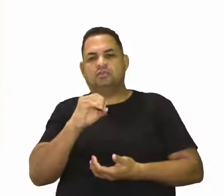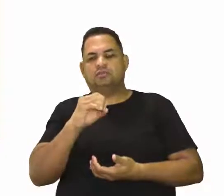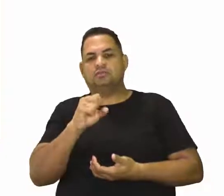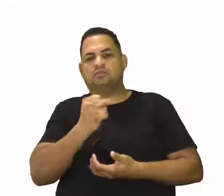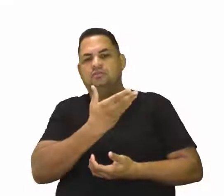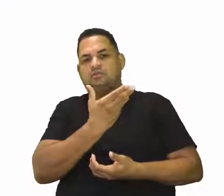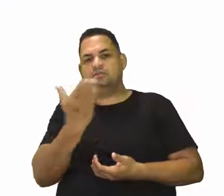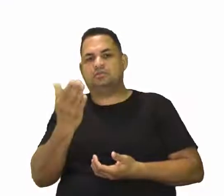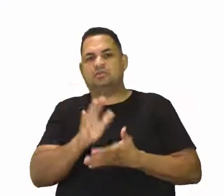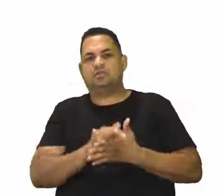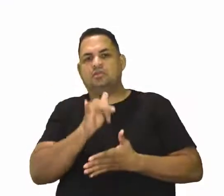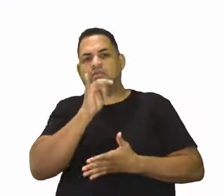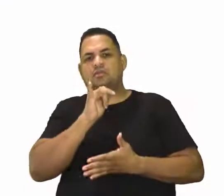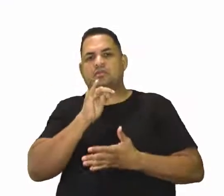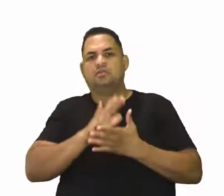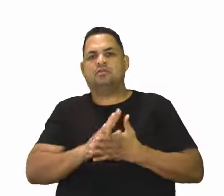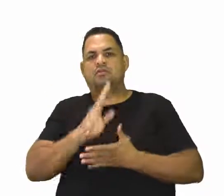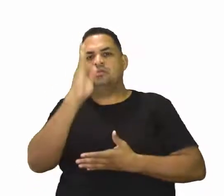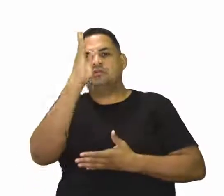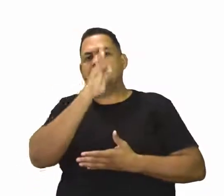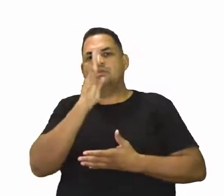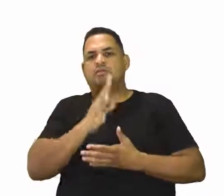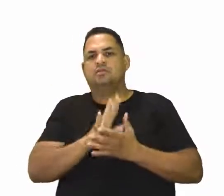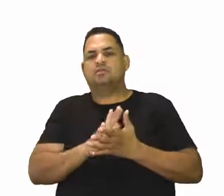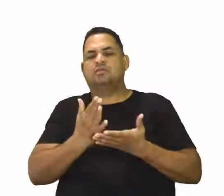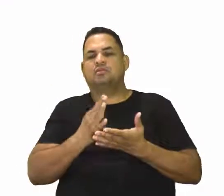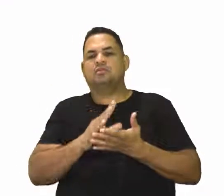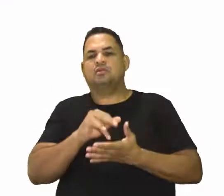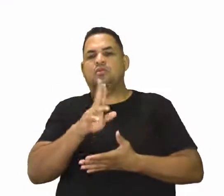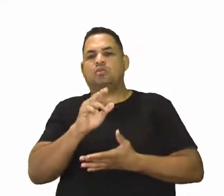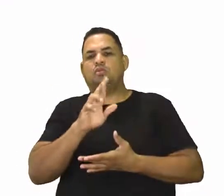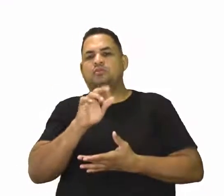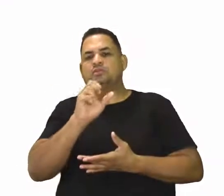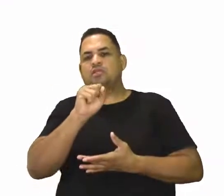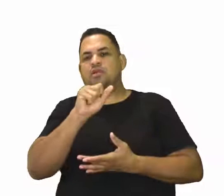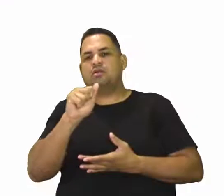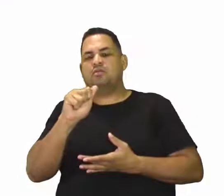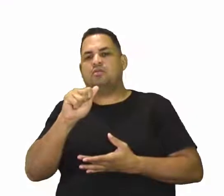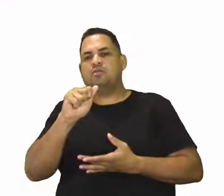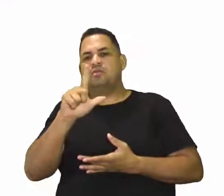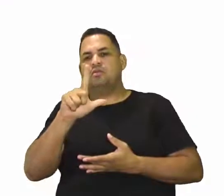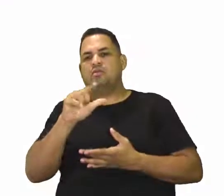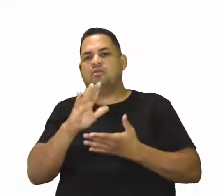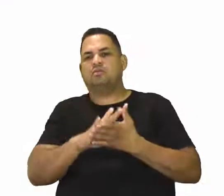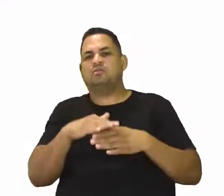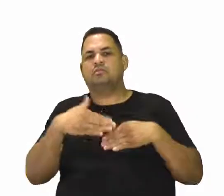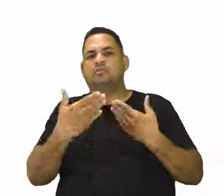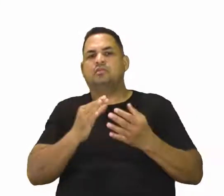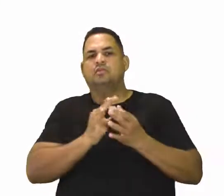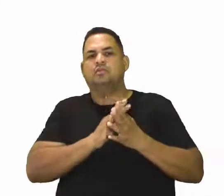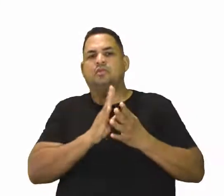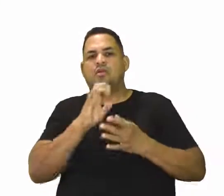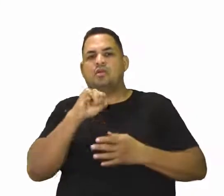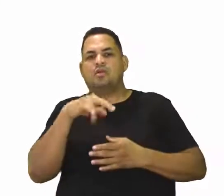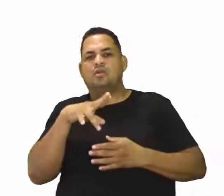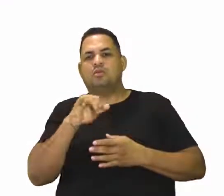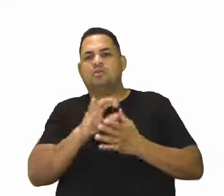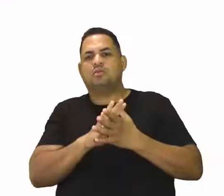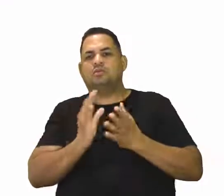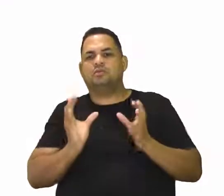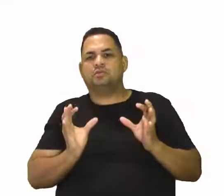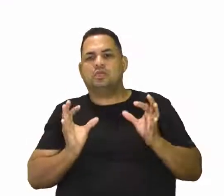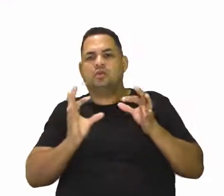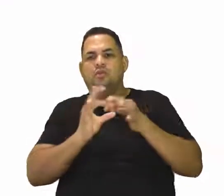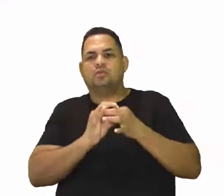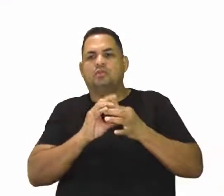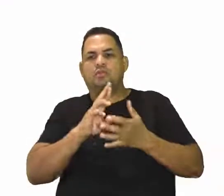é o dos exemplos no Brasil a dita ursal que seria o acrônimo para a